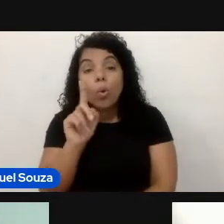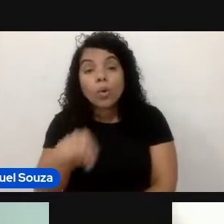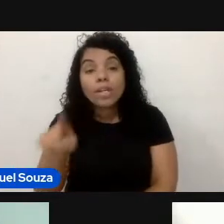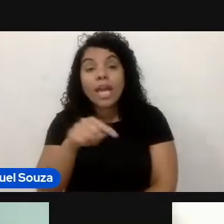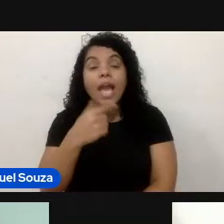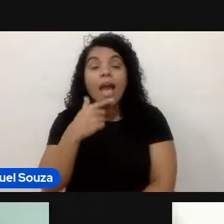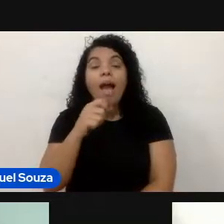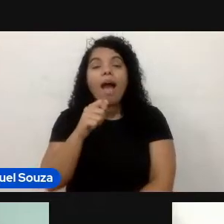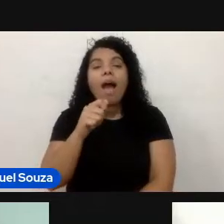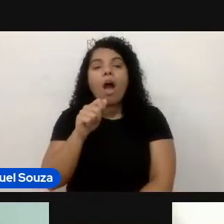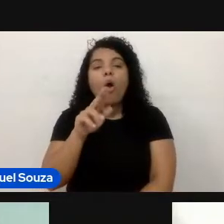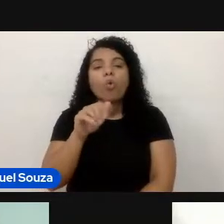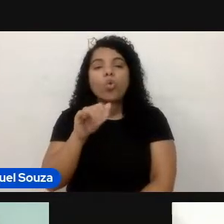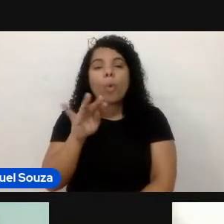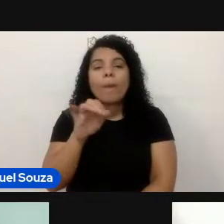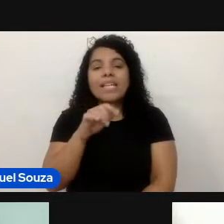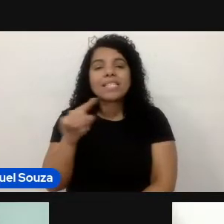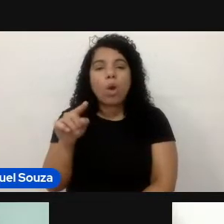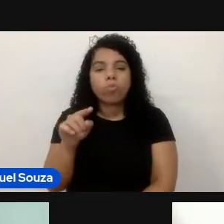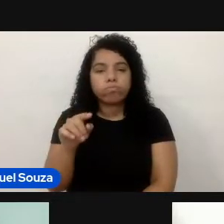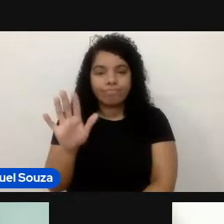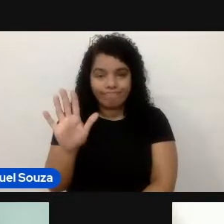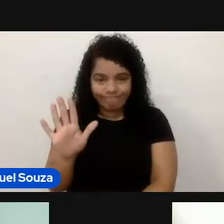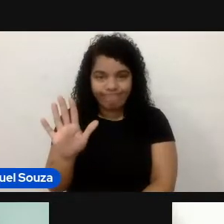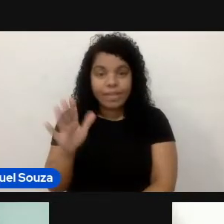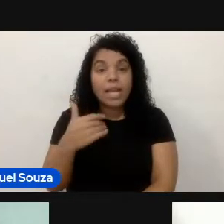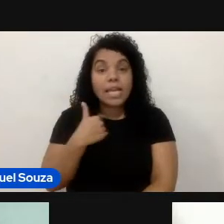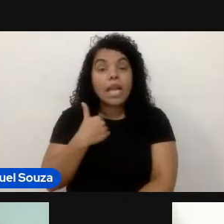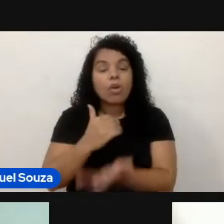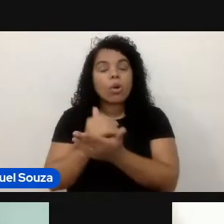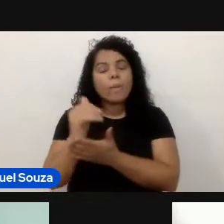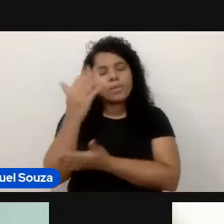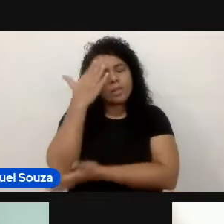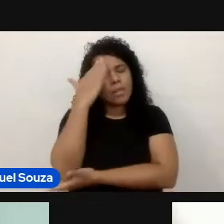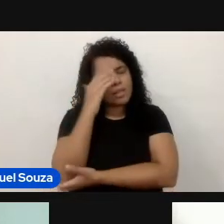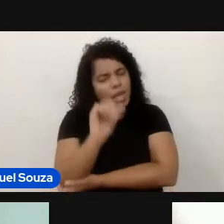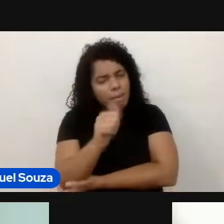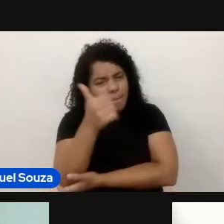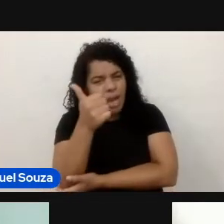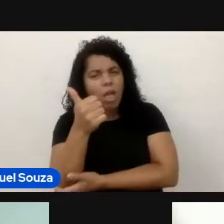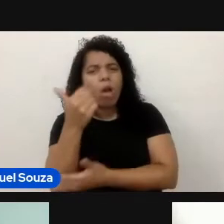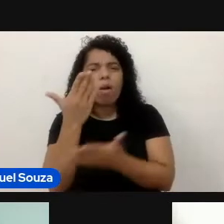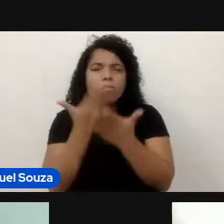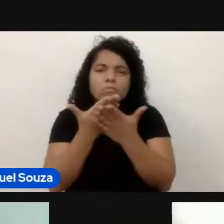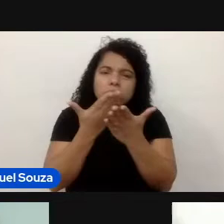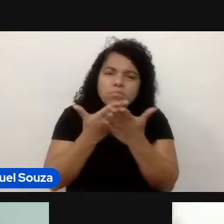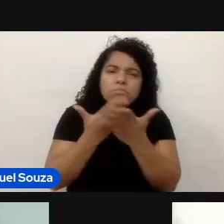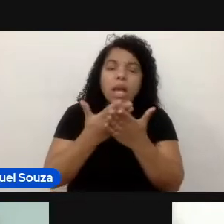automação. Tá? Que foi onde também eu comecei a entender um pouquinho mais, estudar e tal, e me preparar.